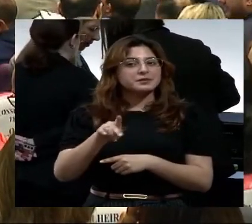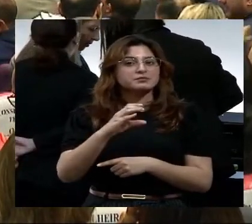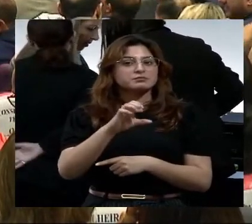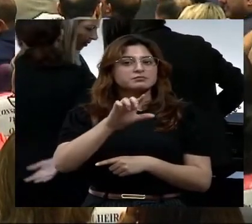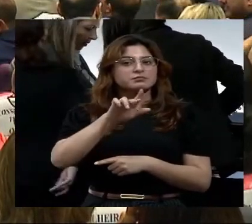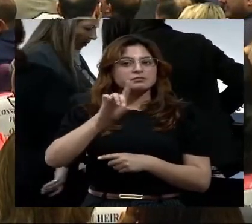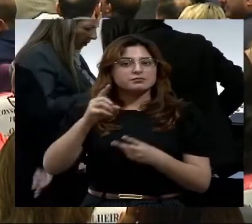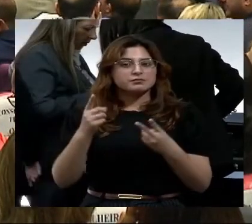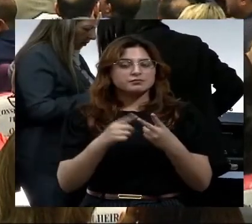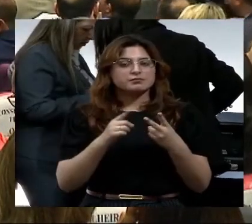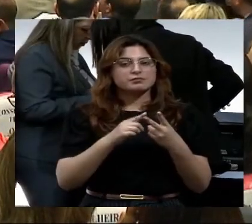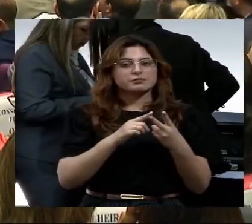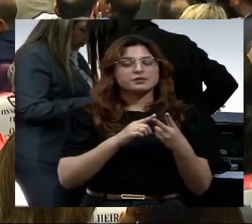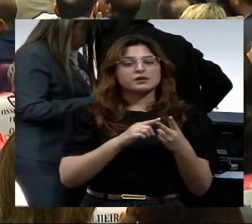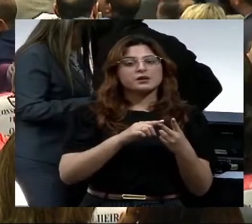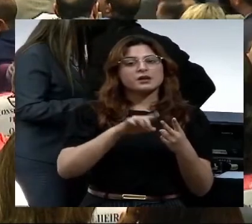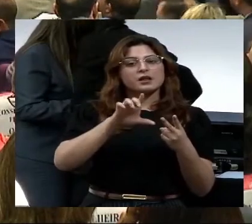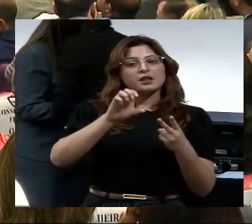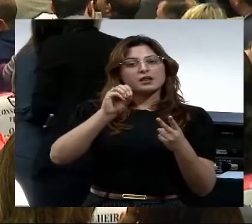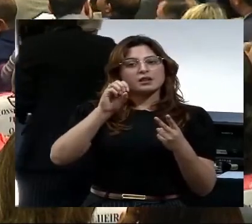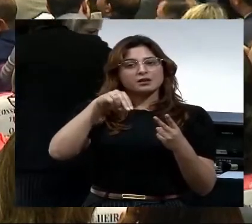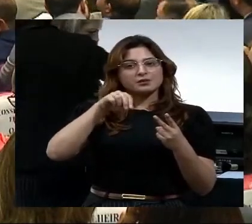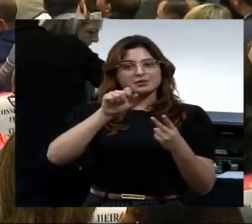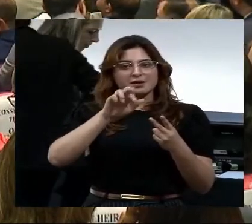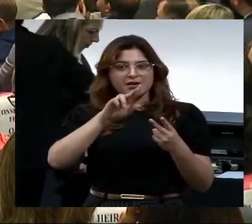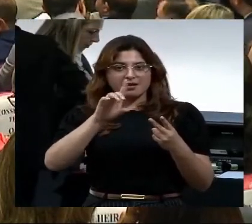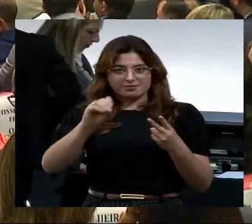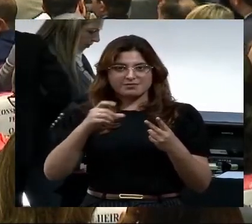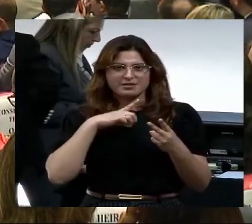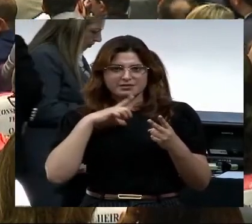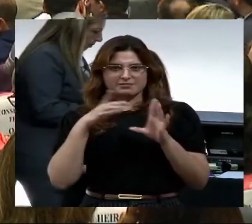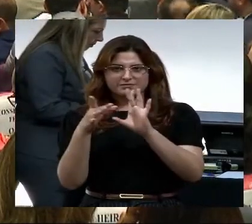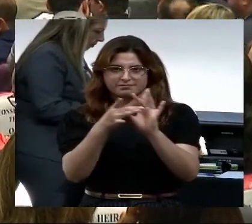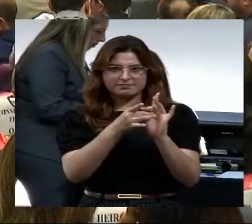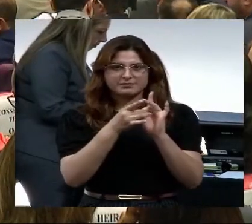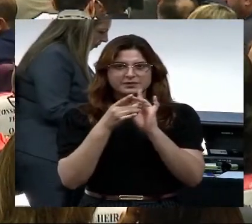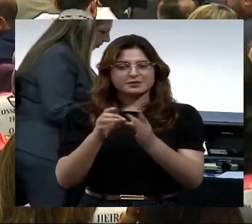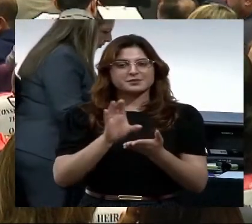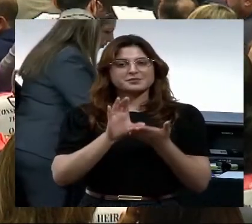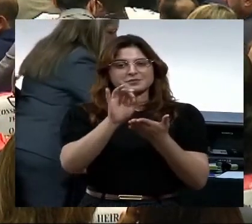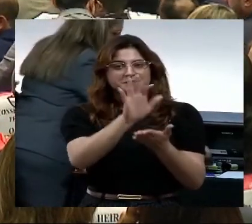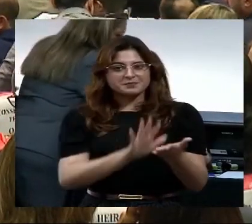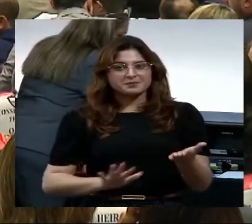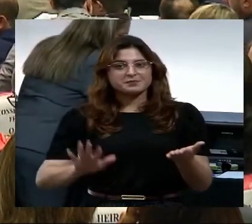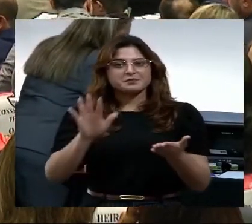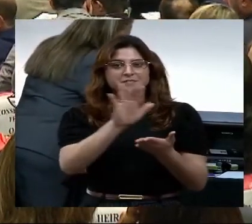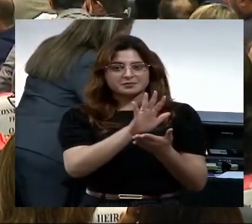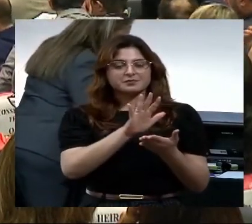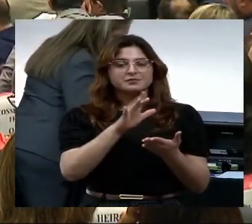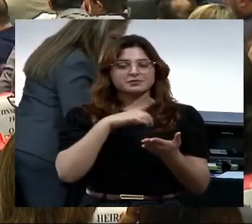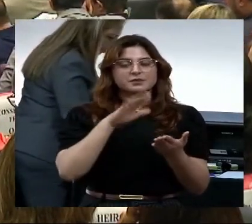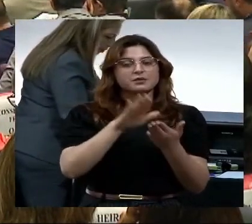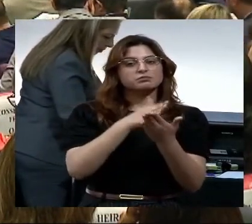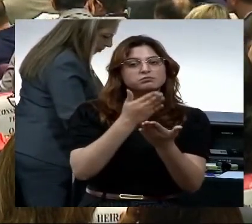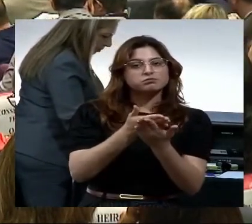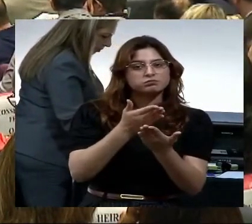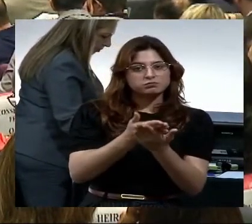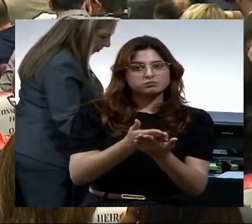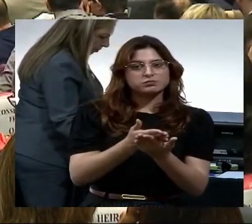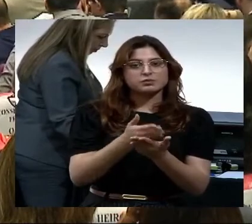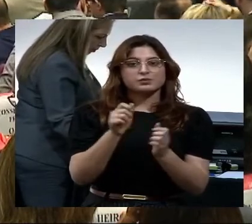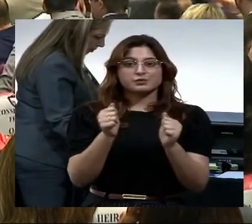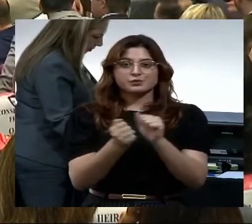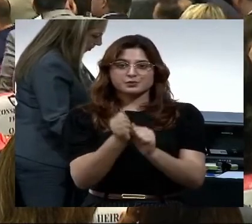presidente Leonardo Lamáquia. Foi a união deste Conselho Federal e a união do Colégio de Presidentes, mais uma vez, que nos